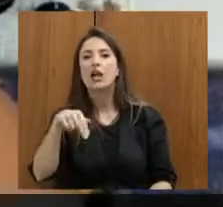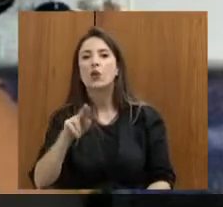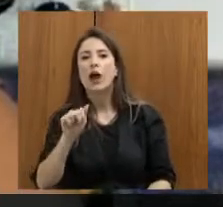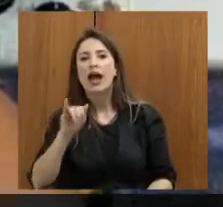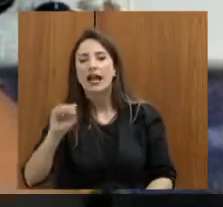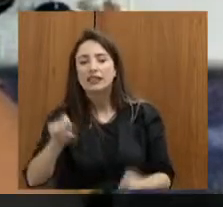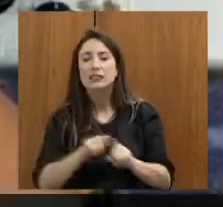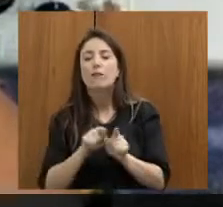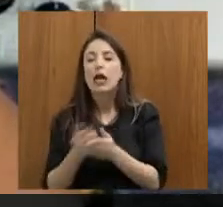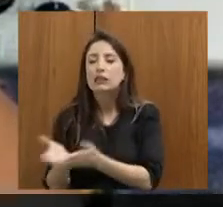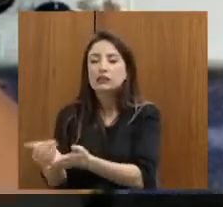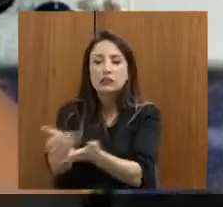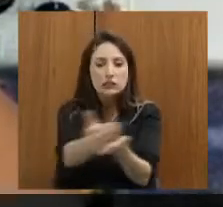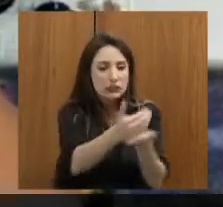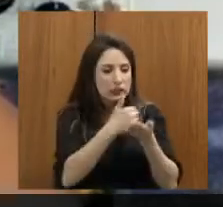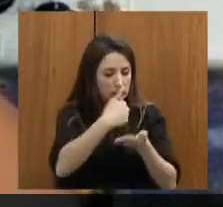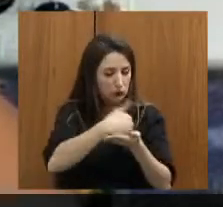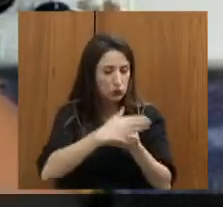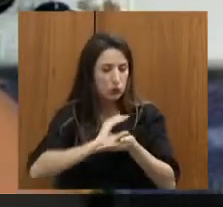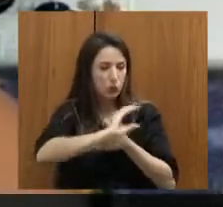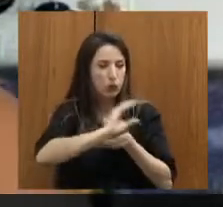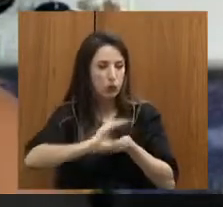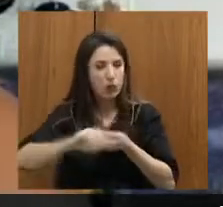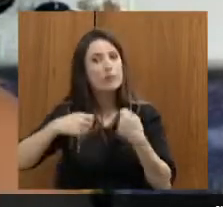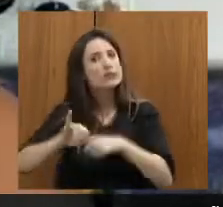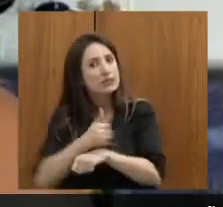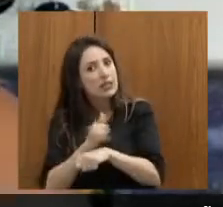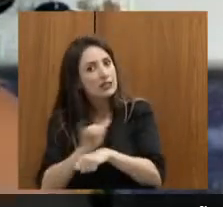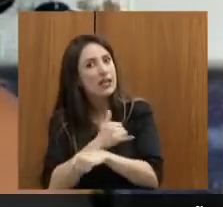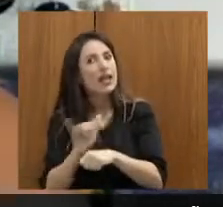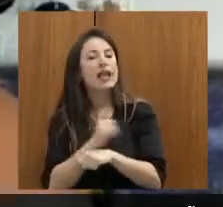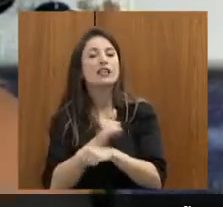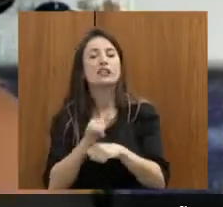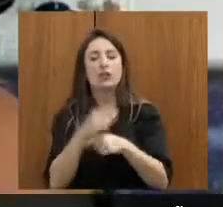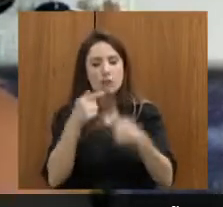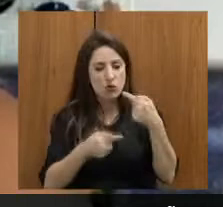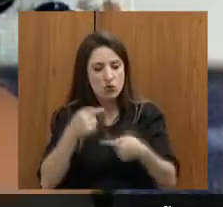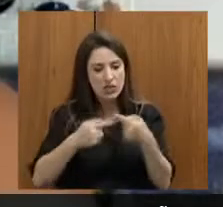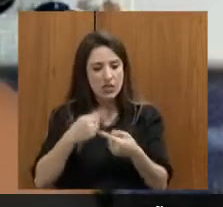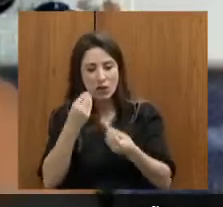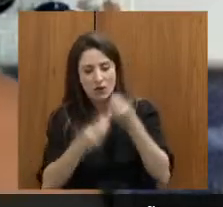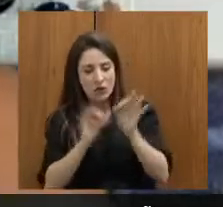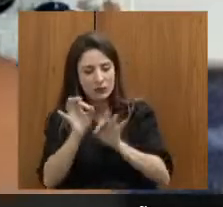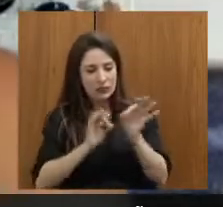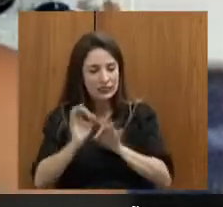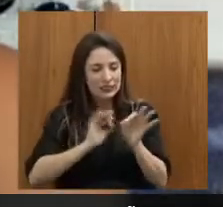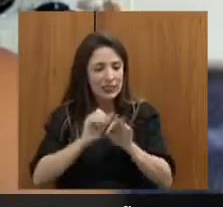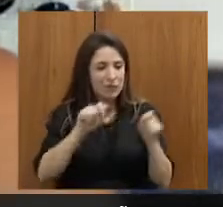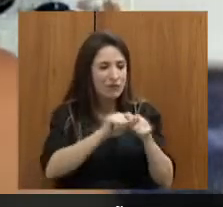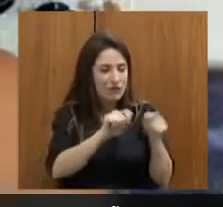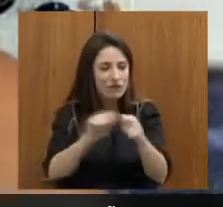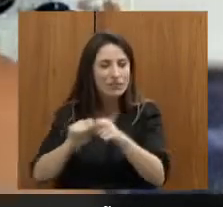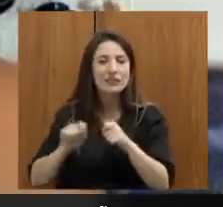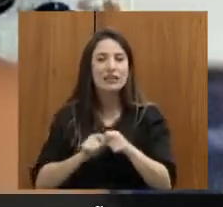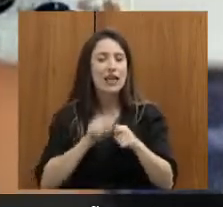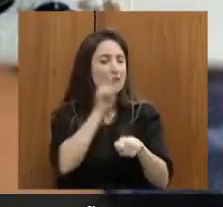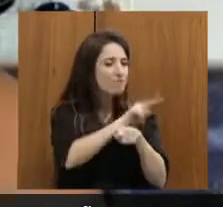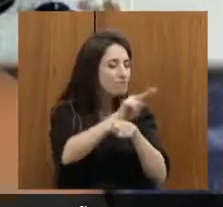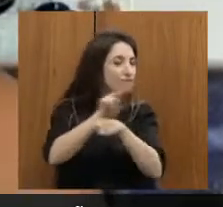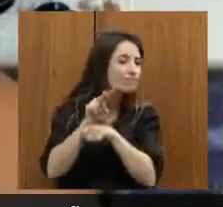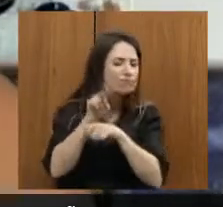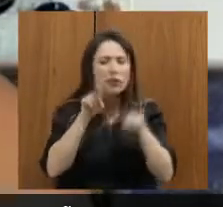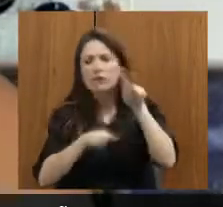de receitas na formulação de estratégia de implementação das políticas plantações de monitoramento acompanhamento